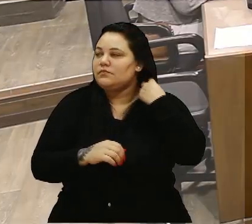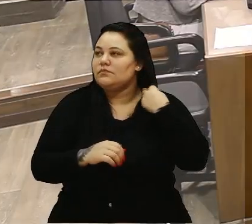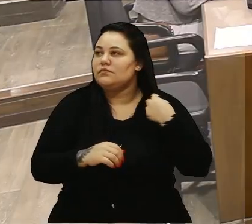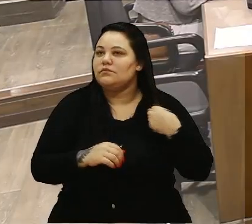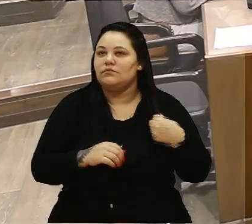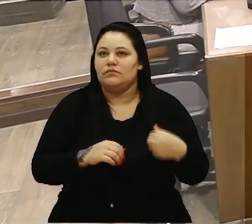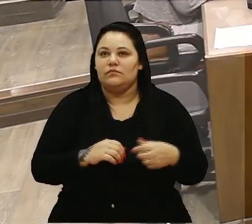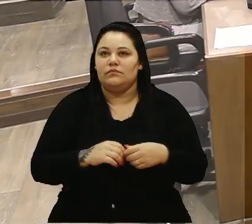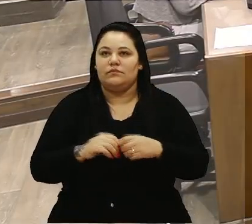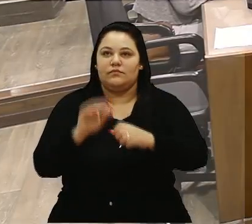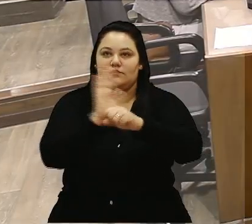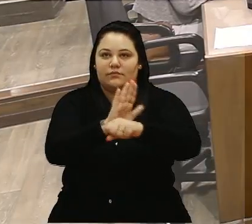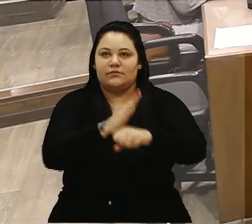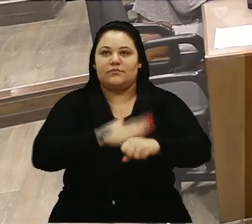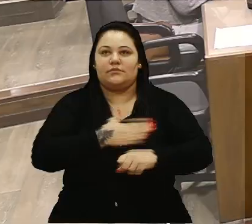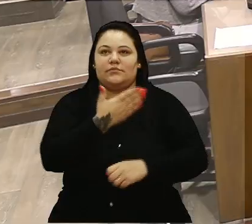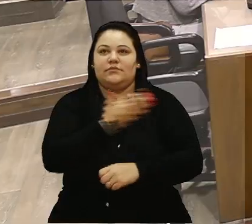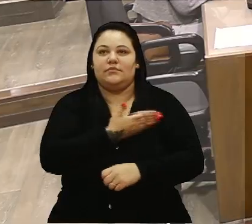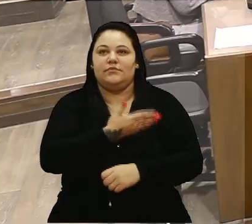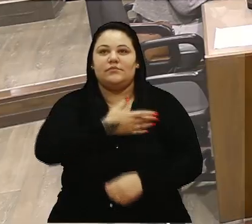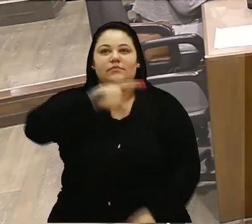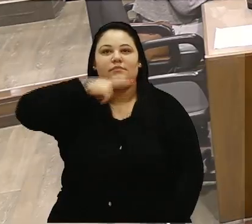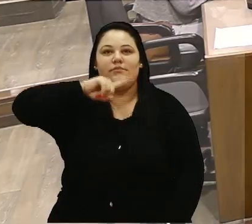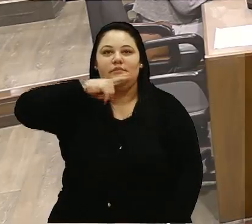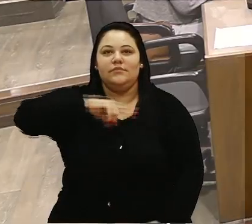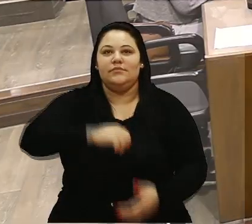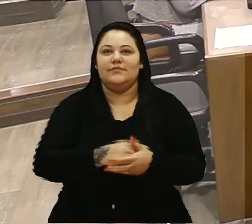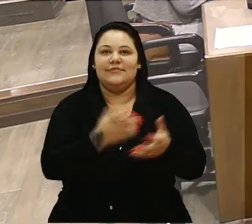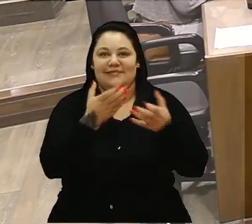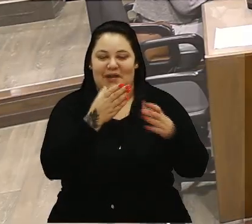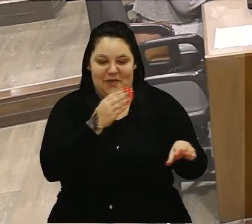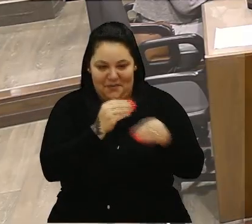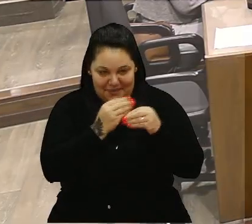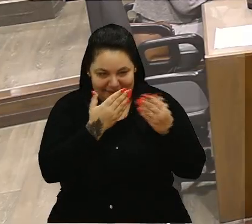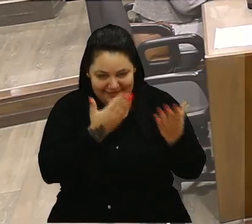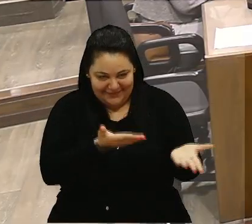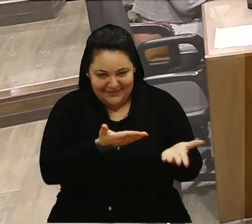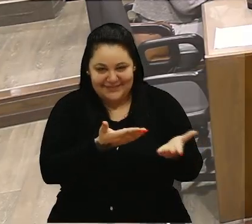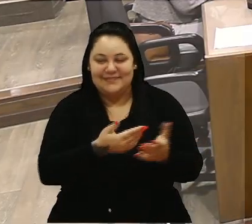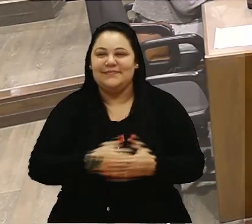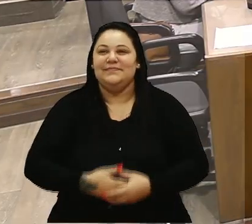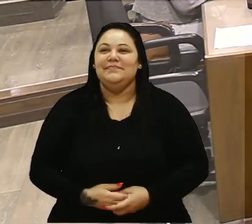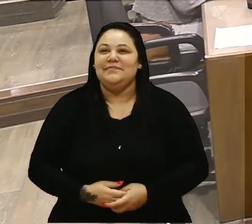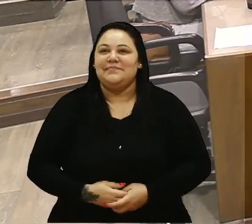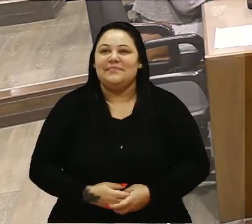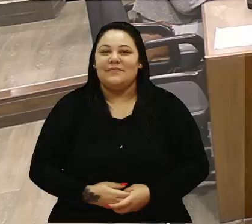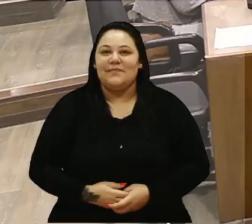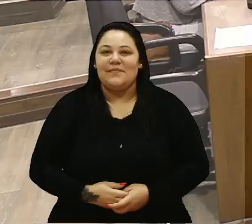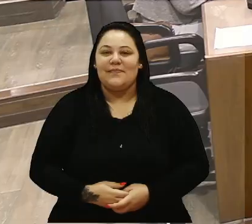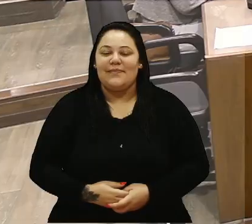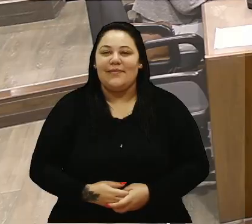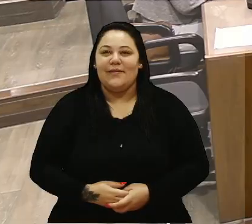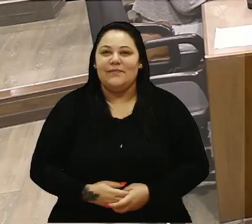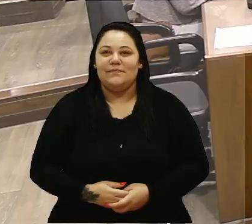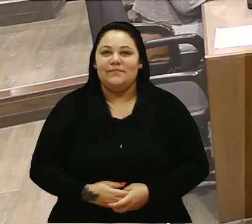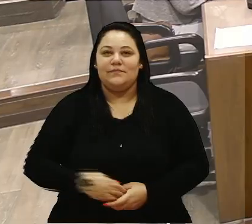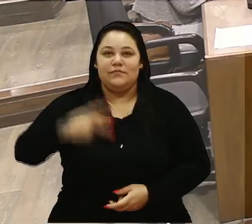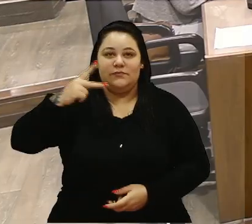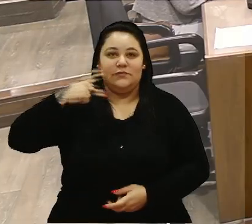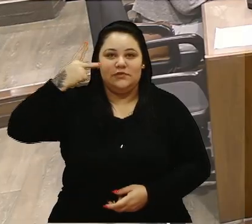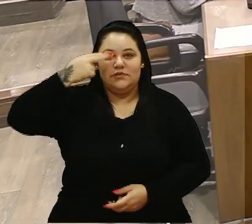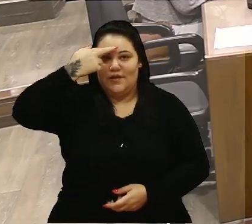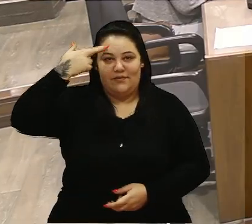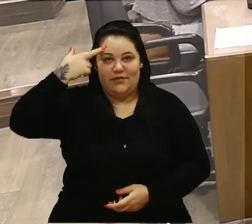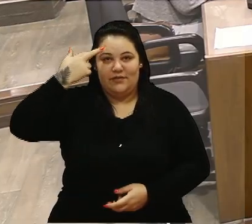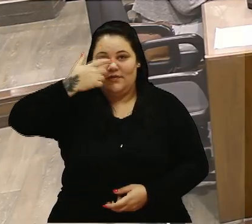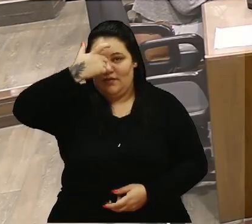Ajudar meu amigo Caleb aqui. Quer uma parte? Declaração de líder da bancada do PCdoB, senhor presidente. Peço uma parte. Vereador Rafael, acho